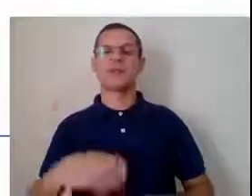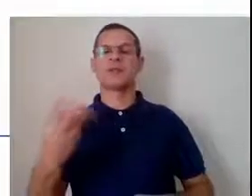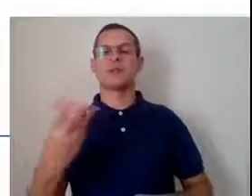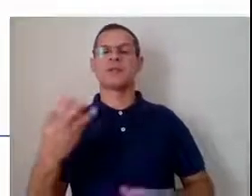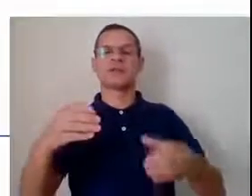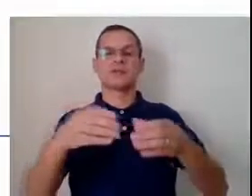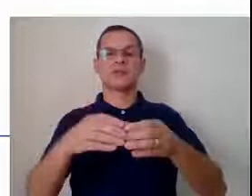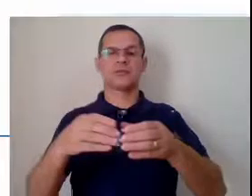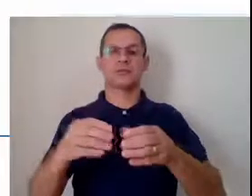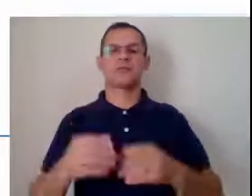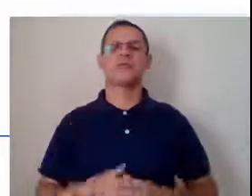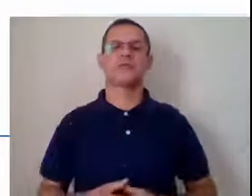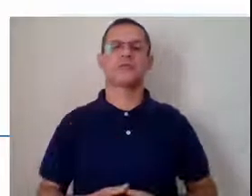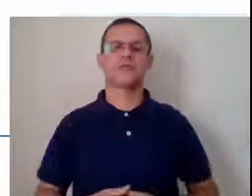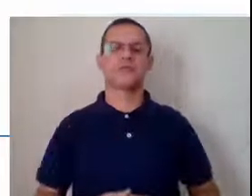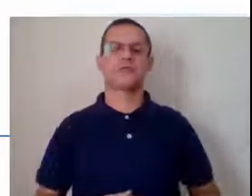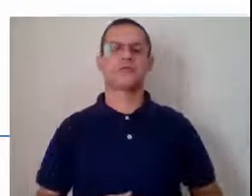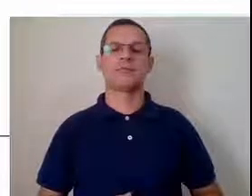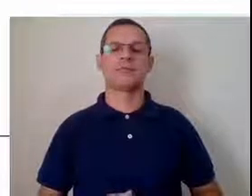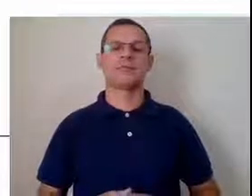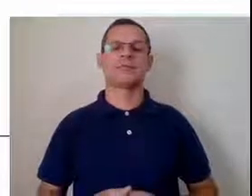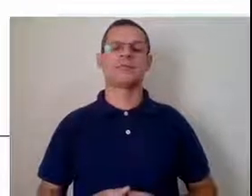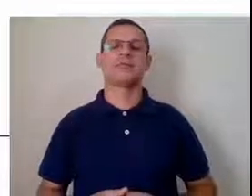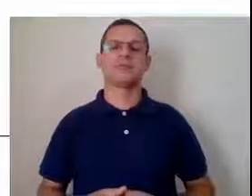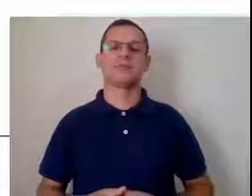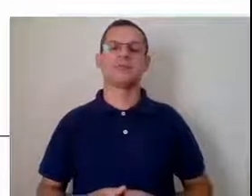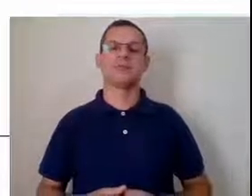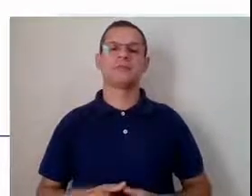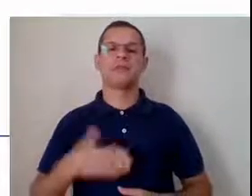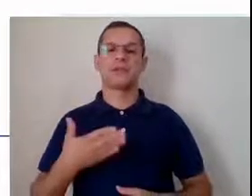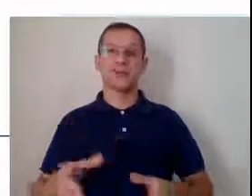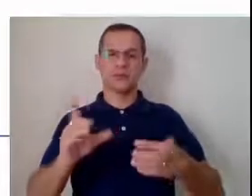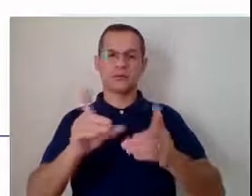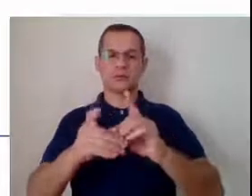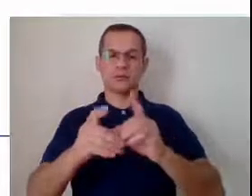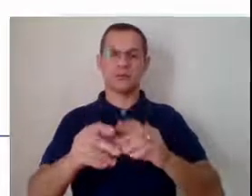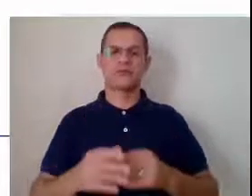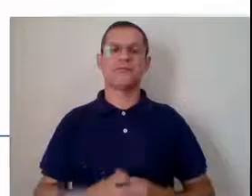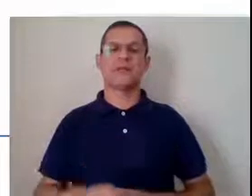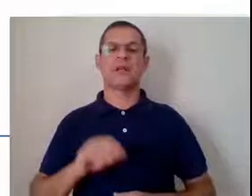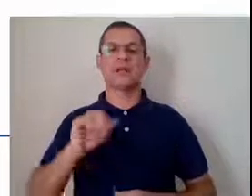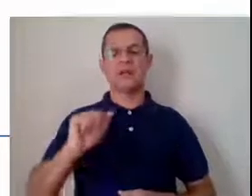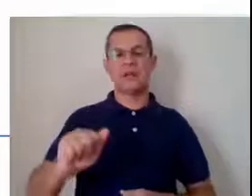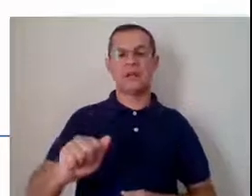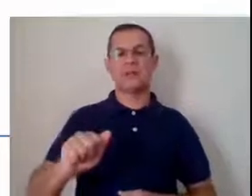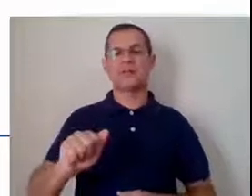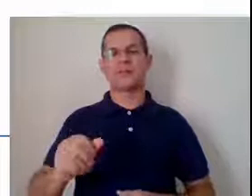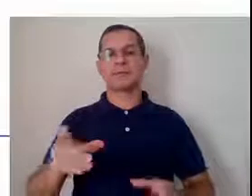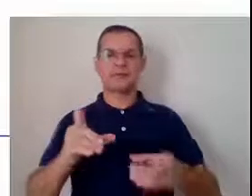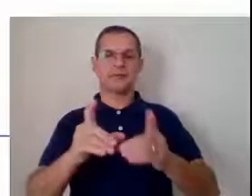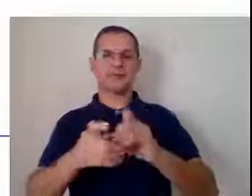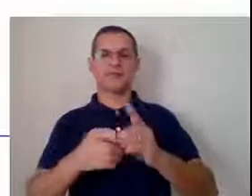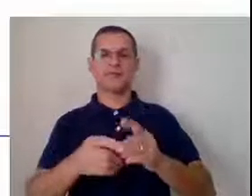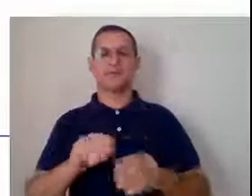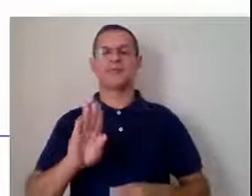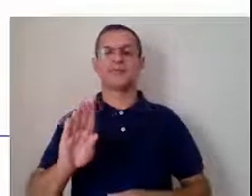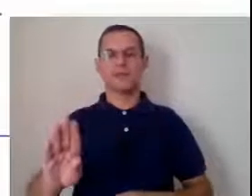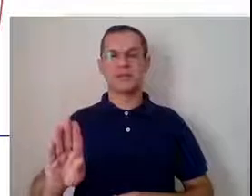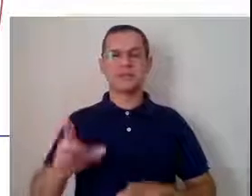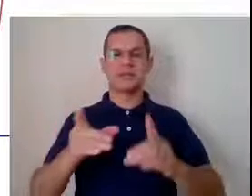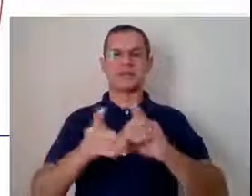três conjuntos, tá? Então, interseção A, interseção